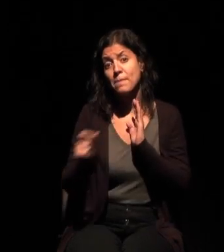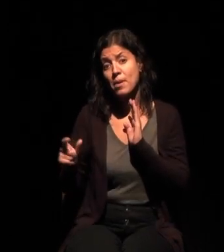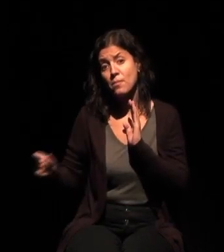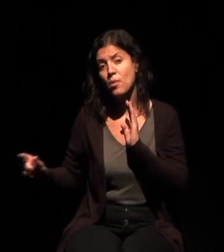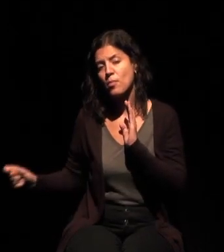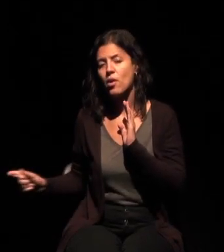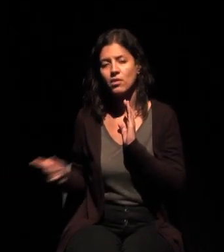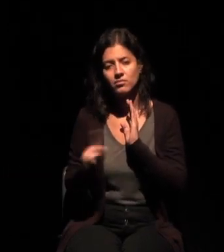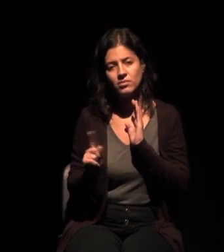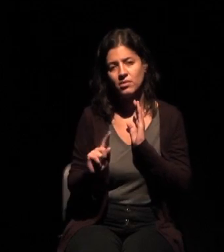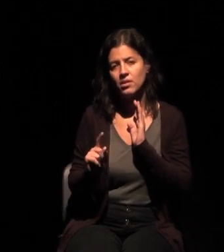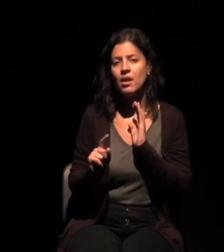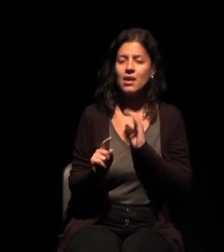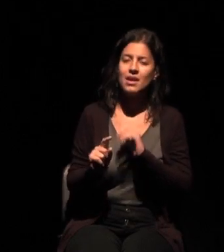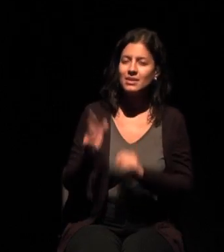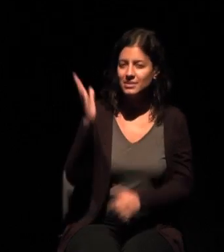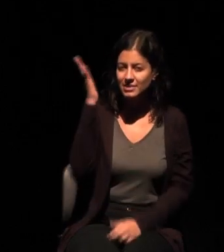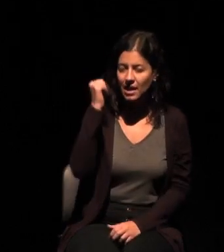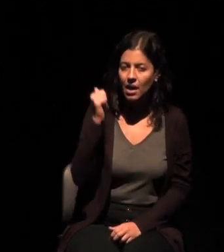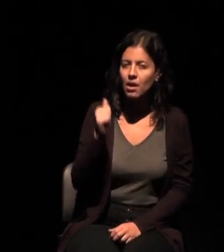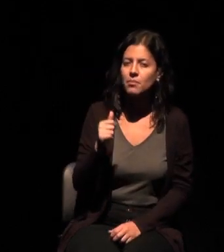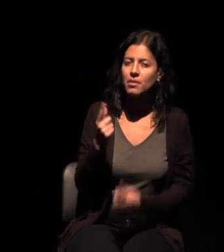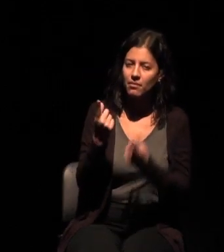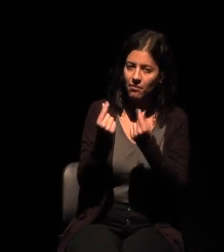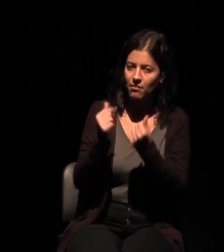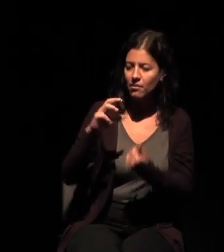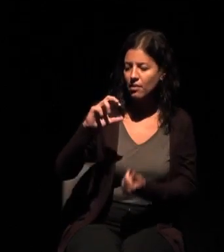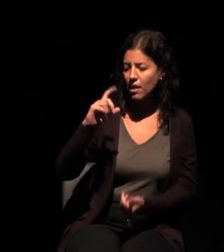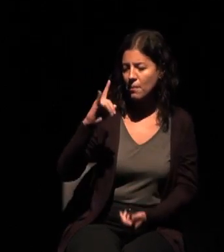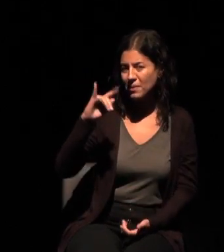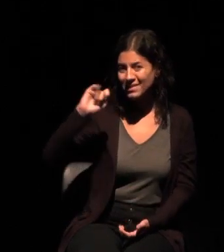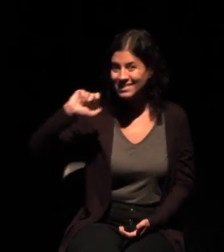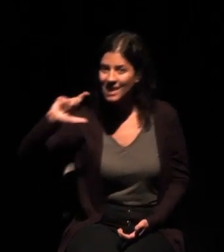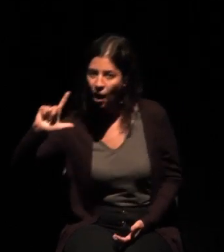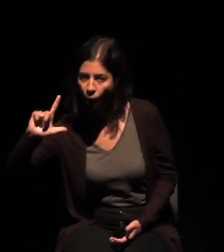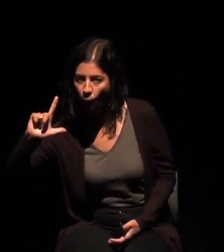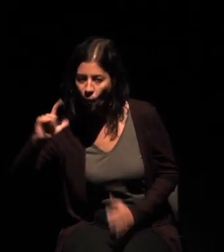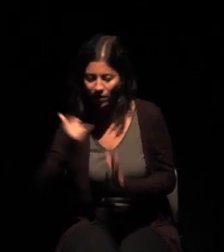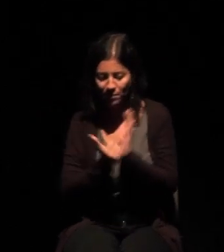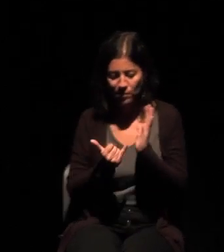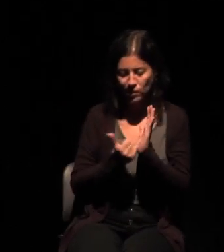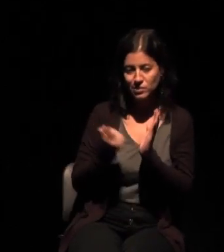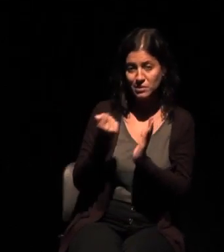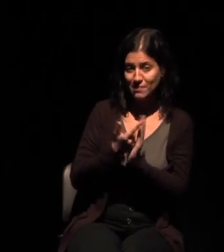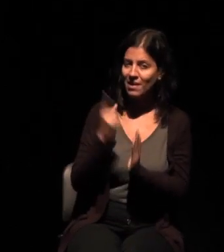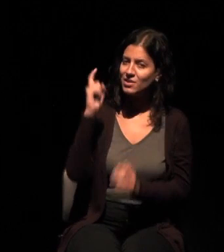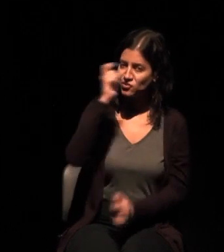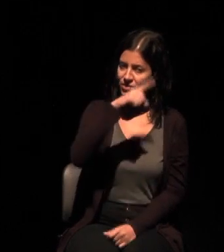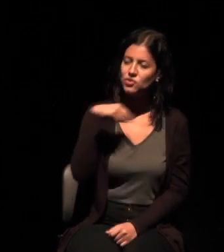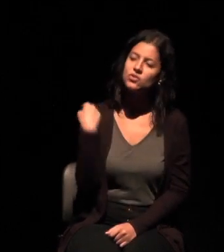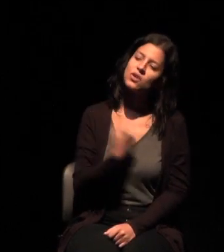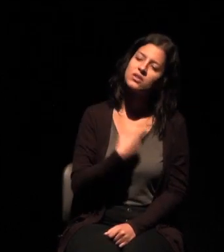taxar capital é muito difícil como todos sabemos que vai ser preciso imaginar e e e ser